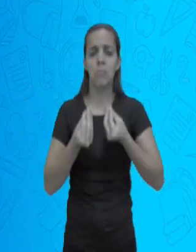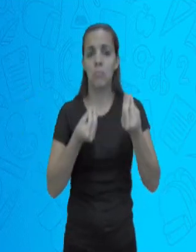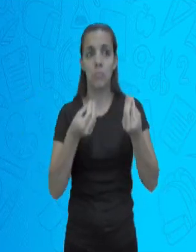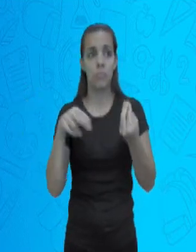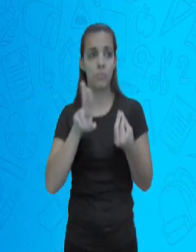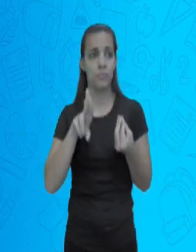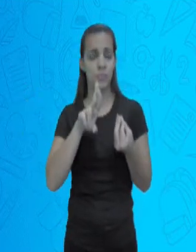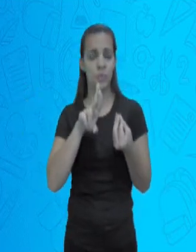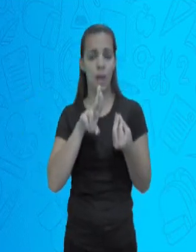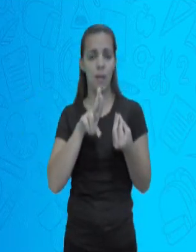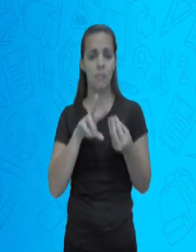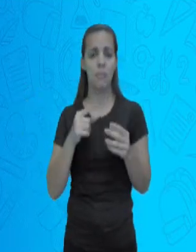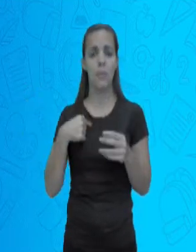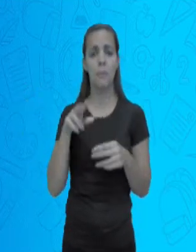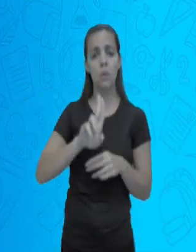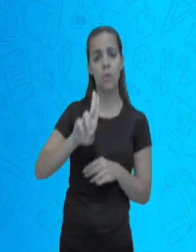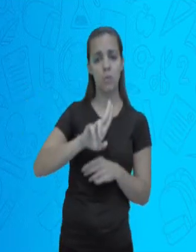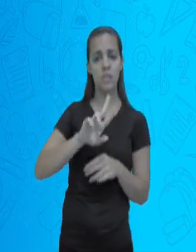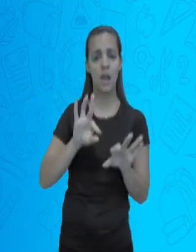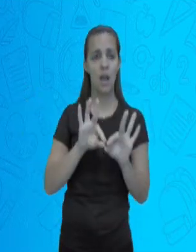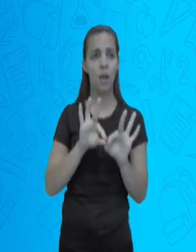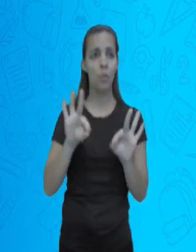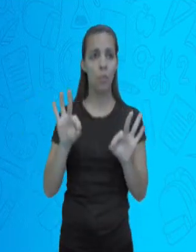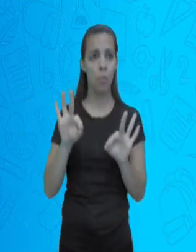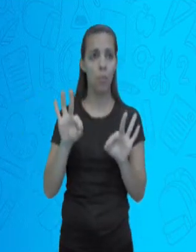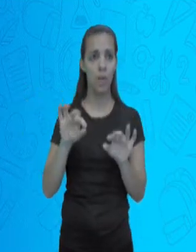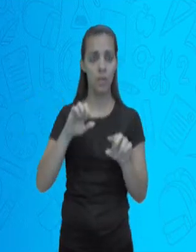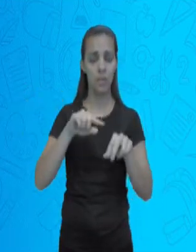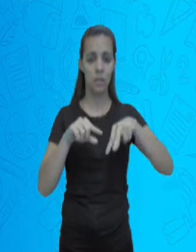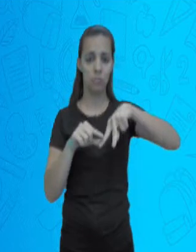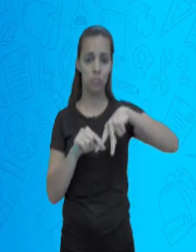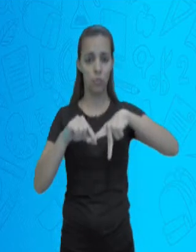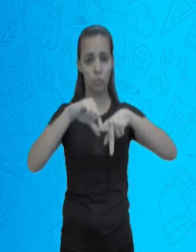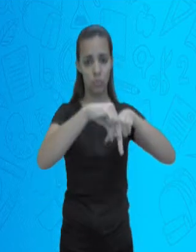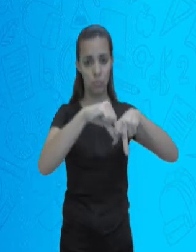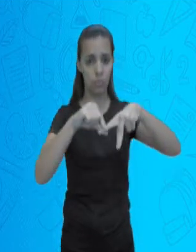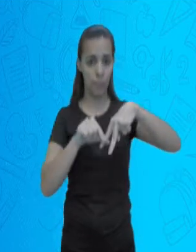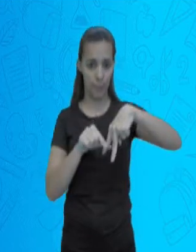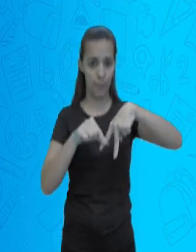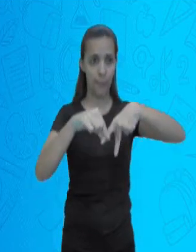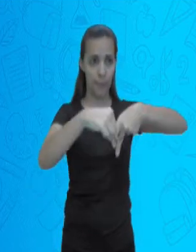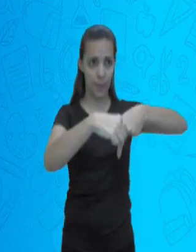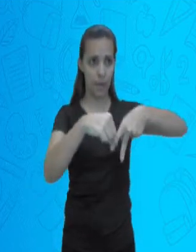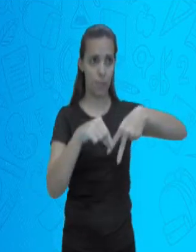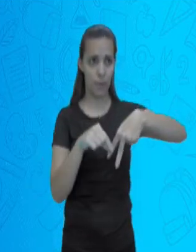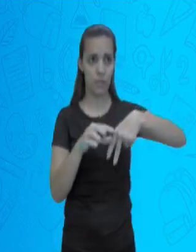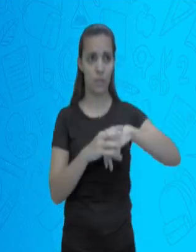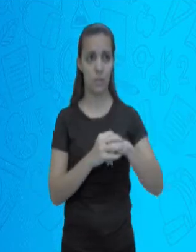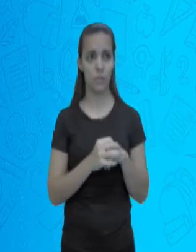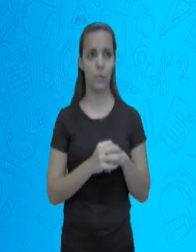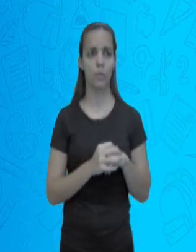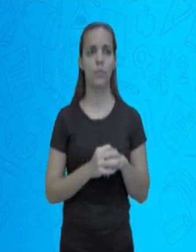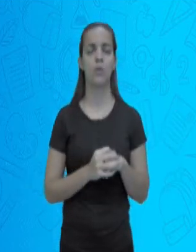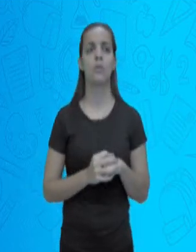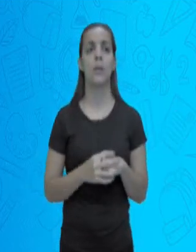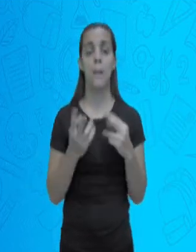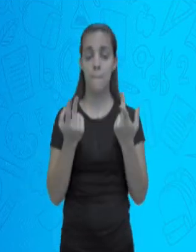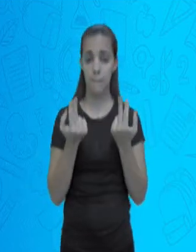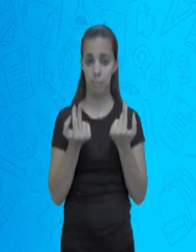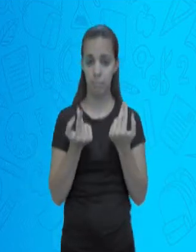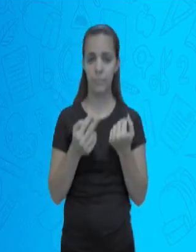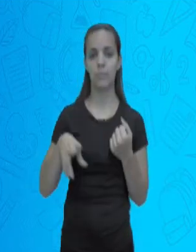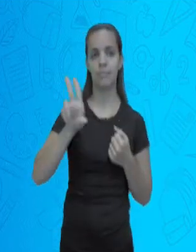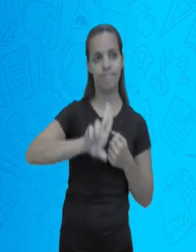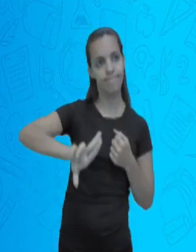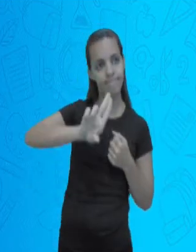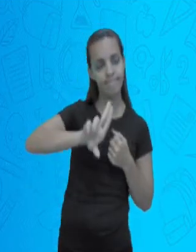linha perpendicular passando pelo ponto P? Da mesma forma, utilizando o compasso, eu